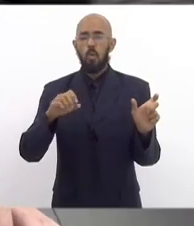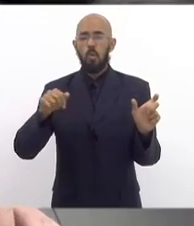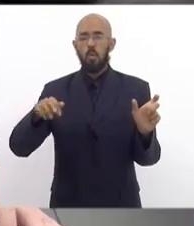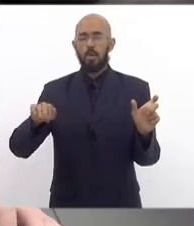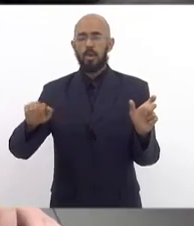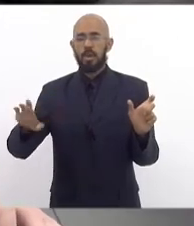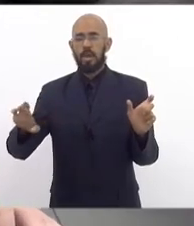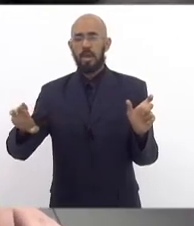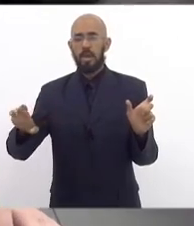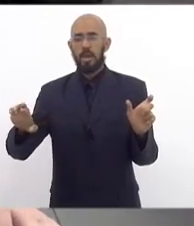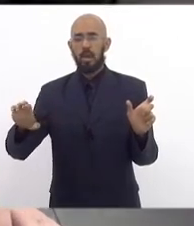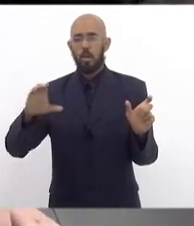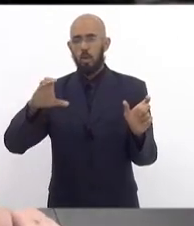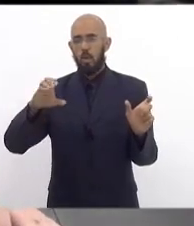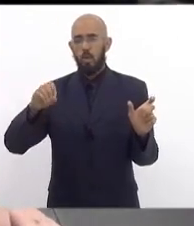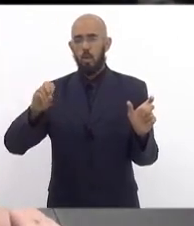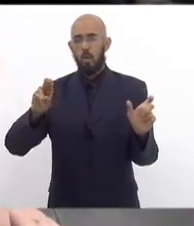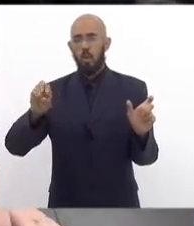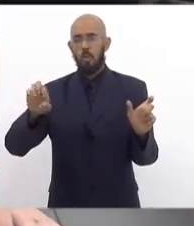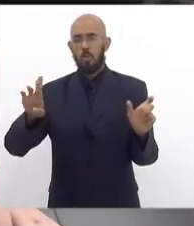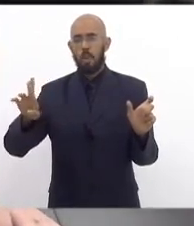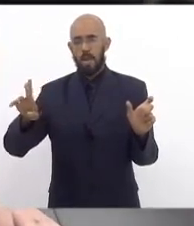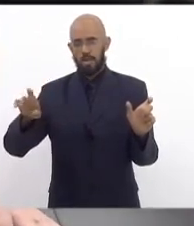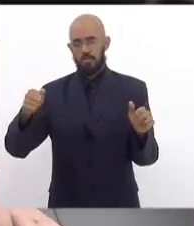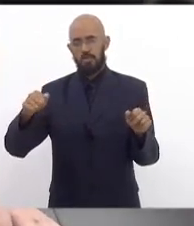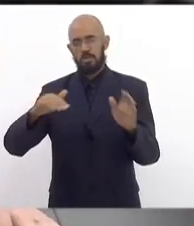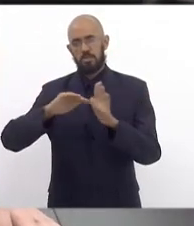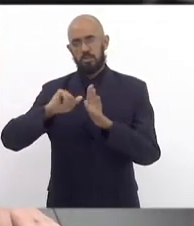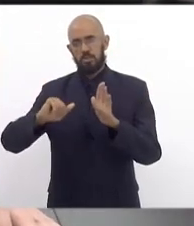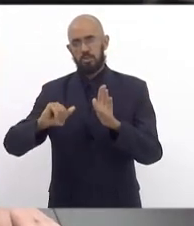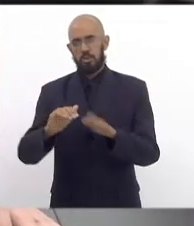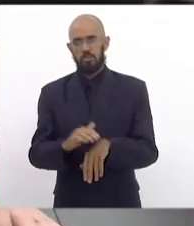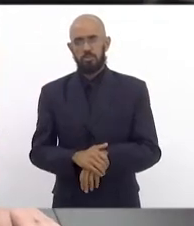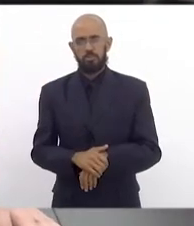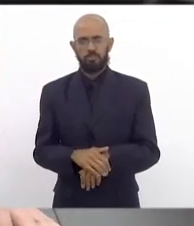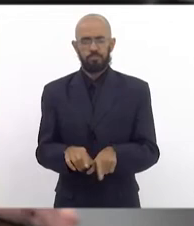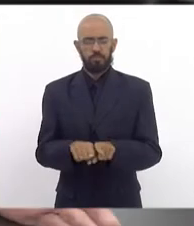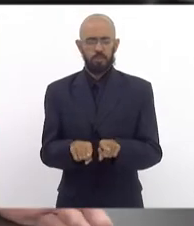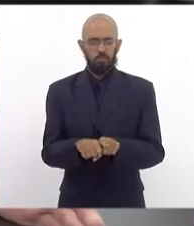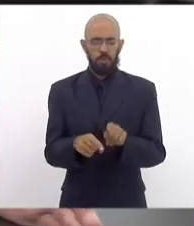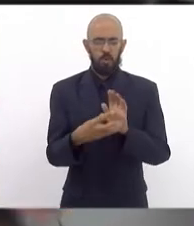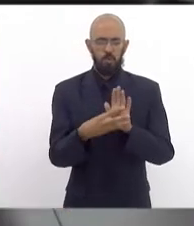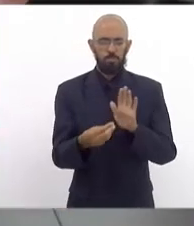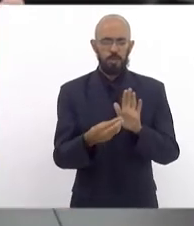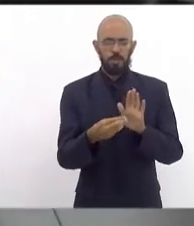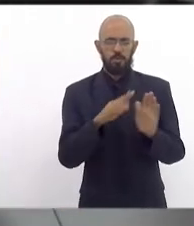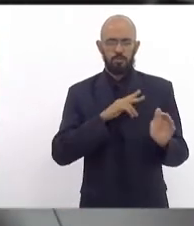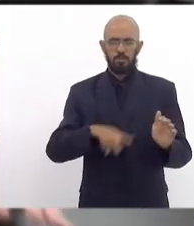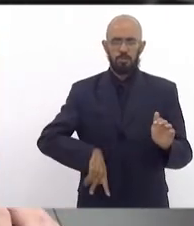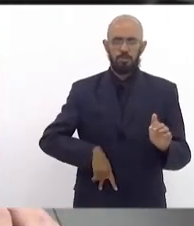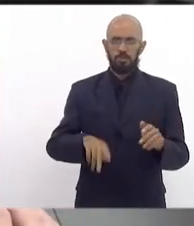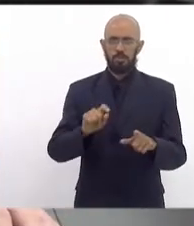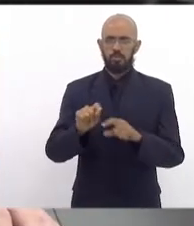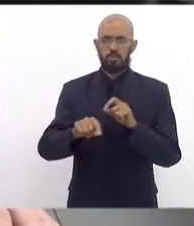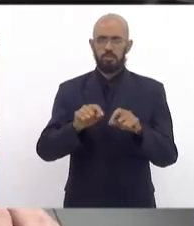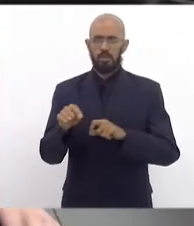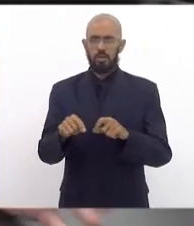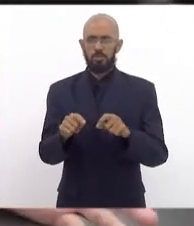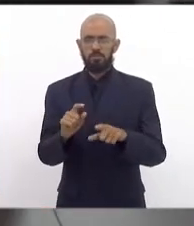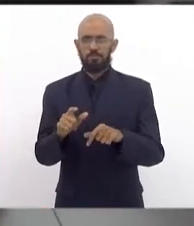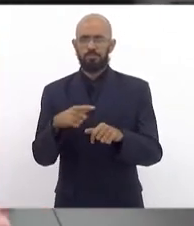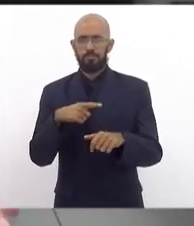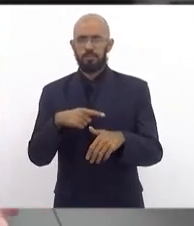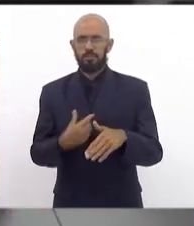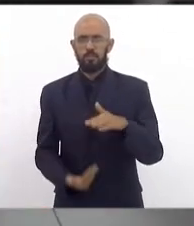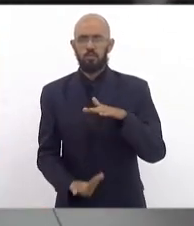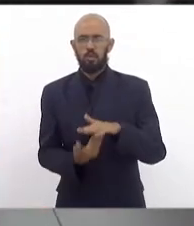questão do benefício é isso até me remete uma fala previdência presidencial que a gente tá discutindo aqui como existe um limite de